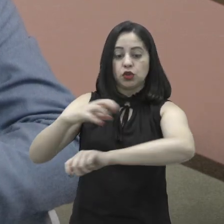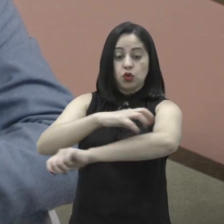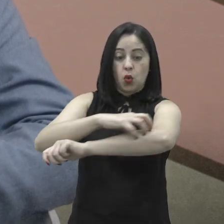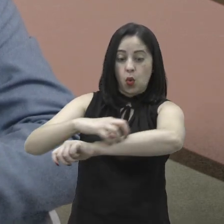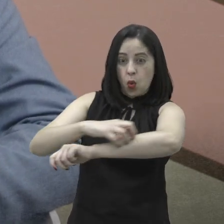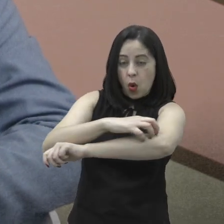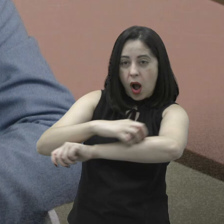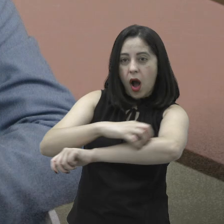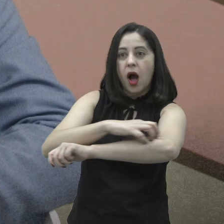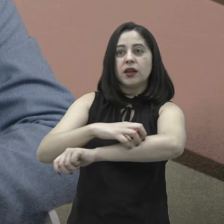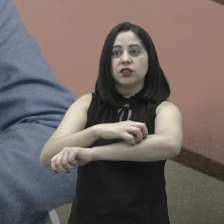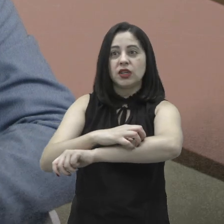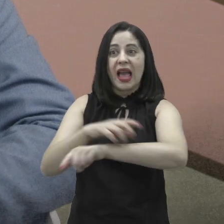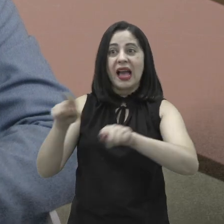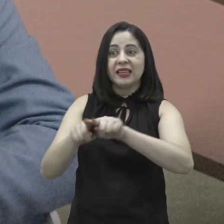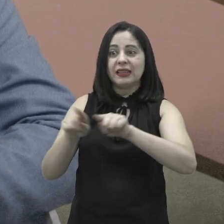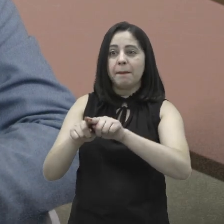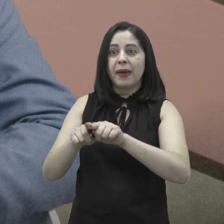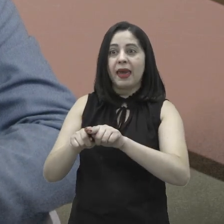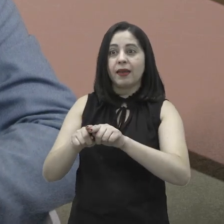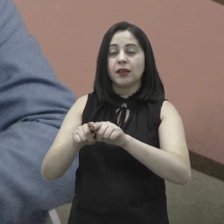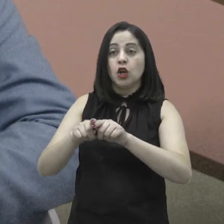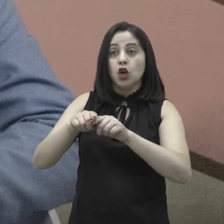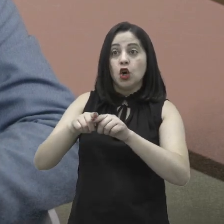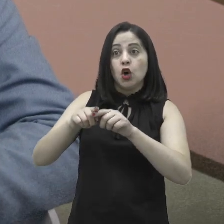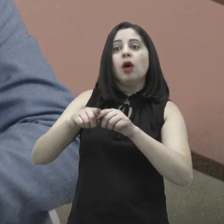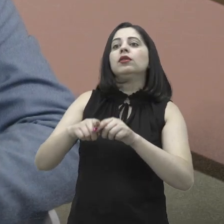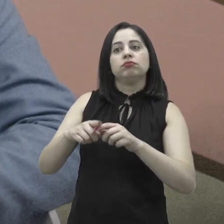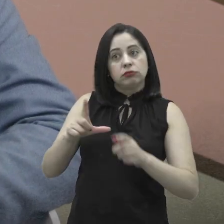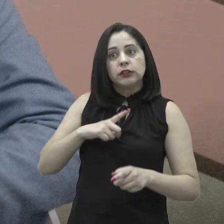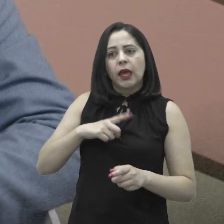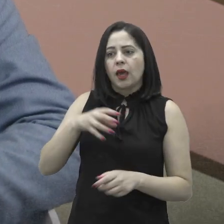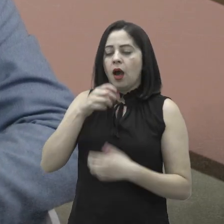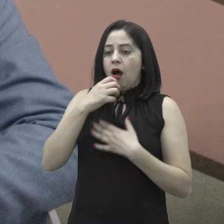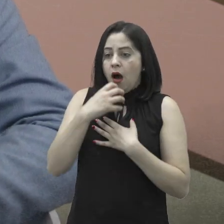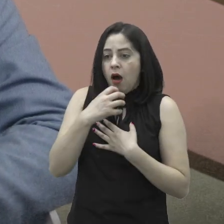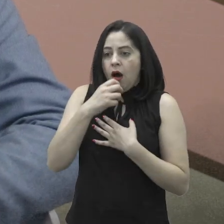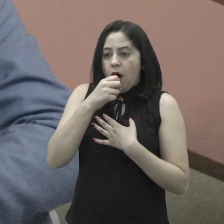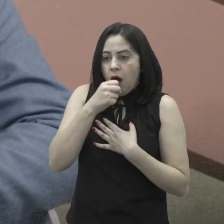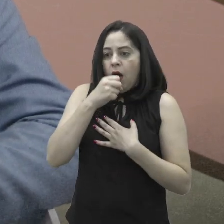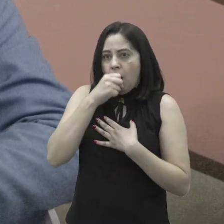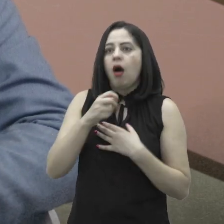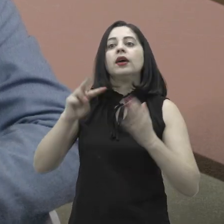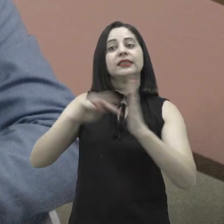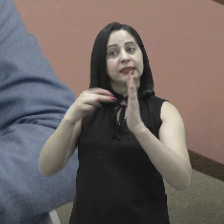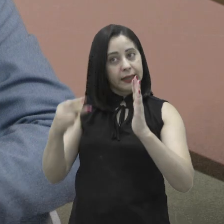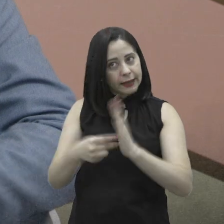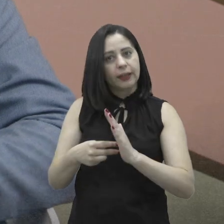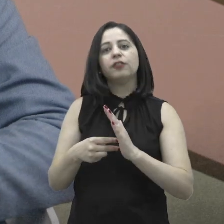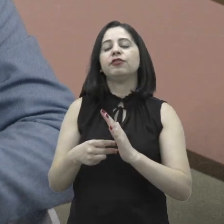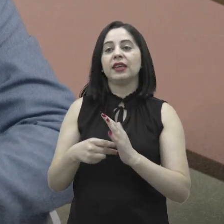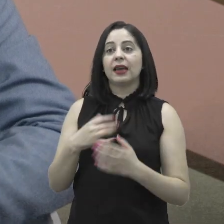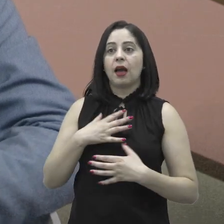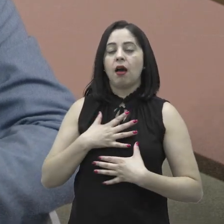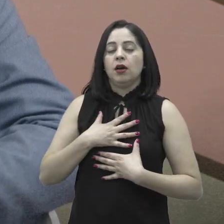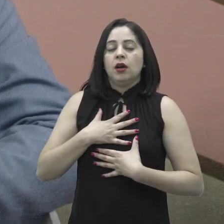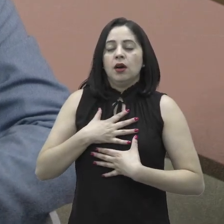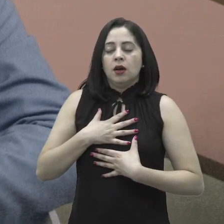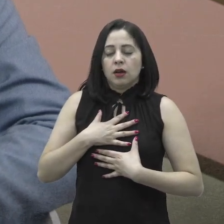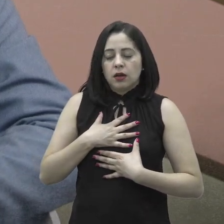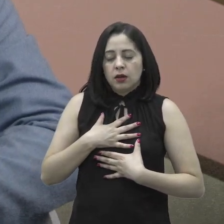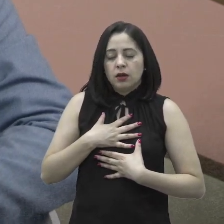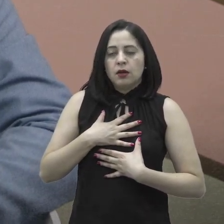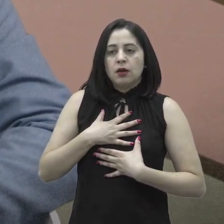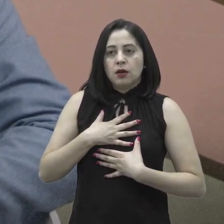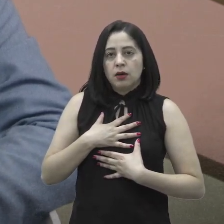sintomas respiratórios, ela pode sim estar com uma asma do perfil alérgico. Mas nem todos os pacientes que têm asma apresentam esses sintomas alérgicos.